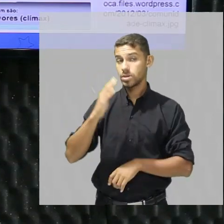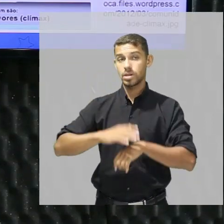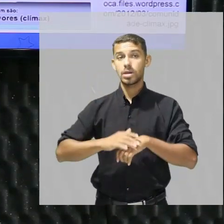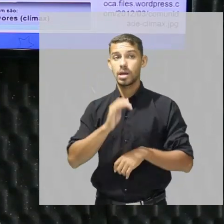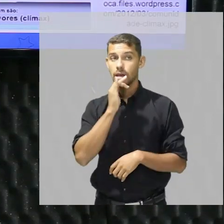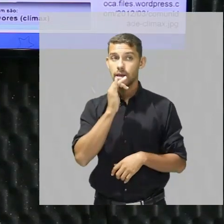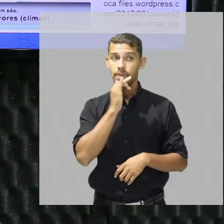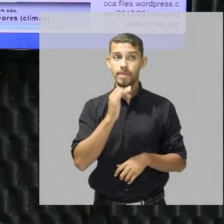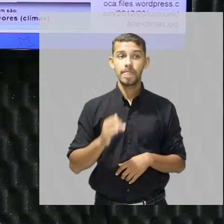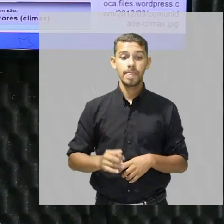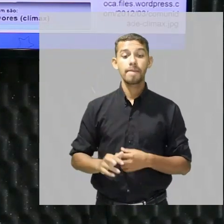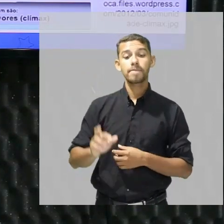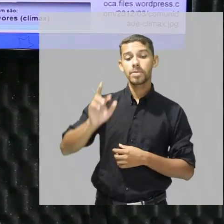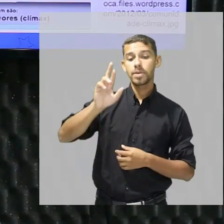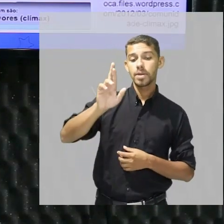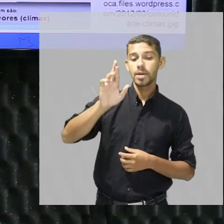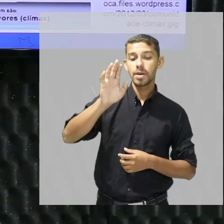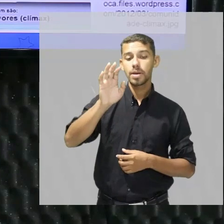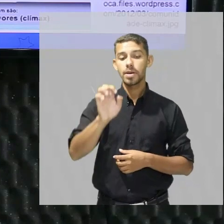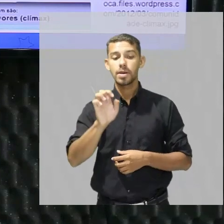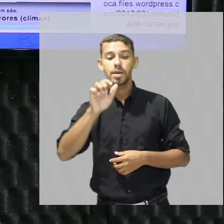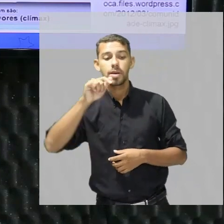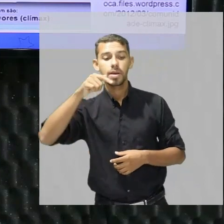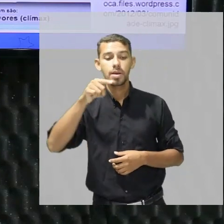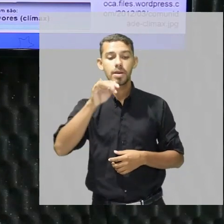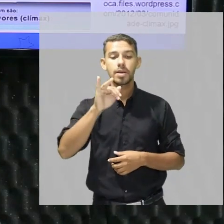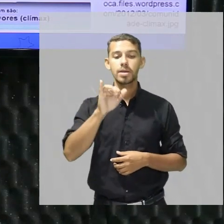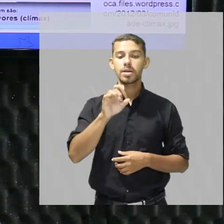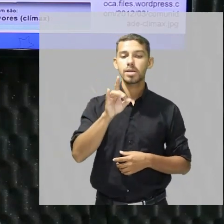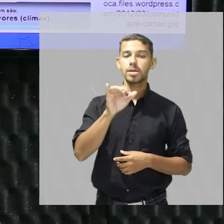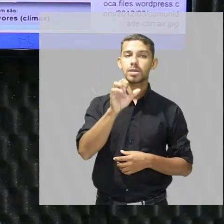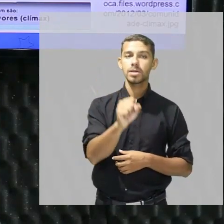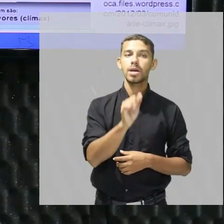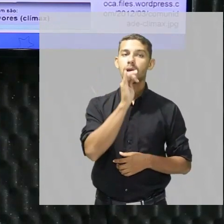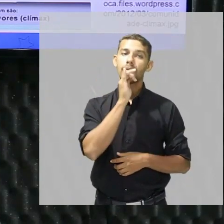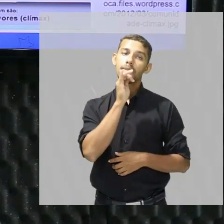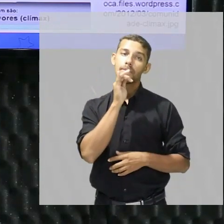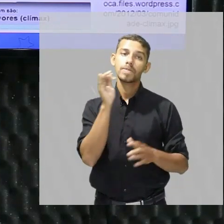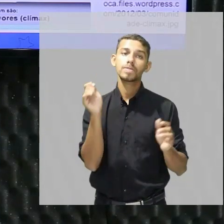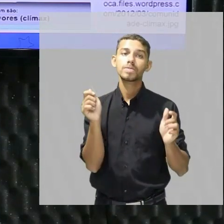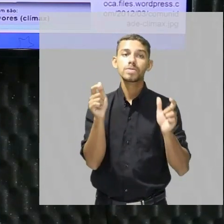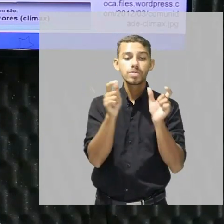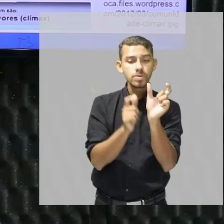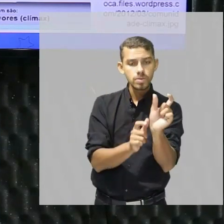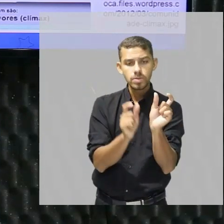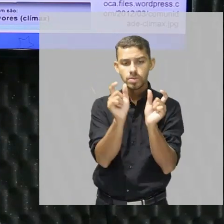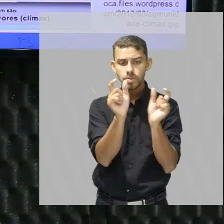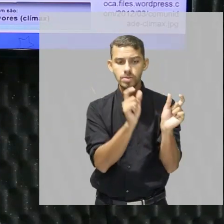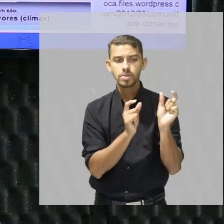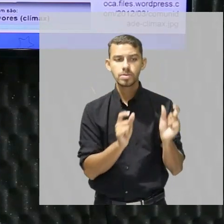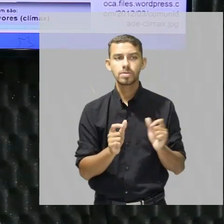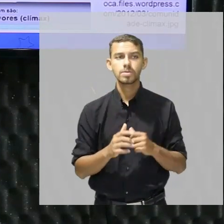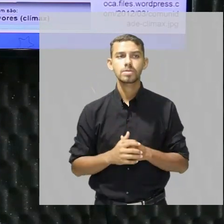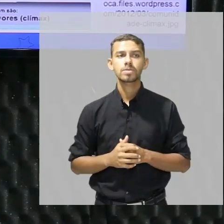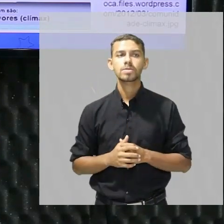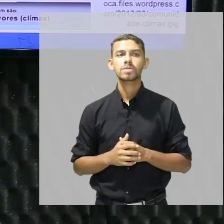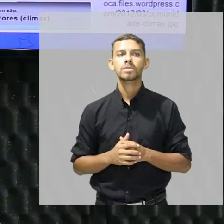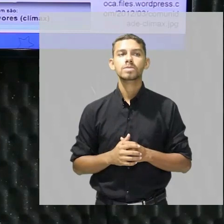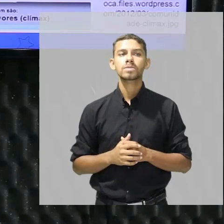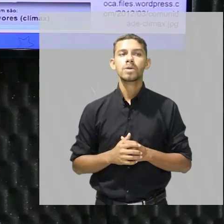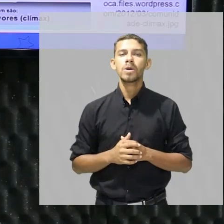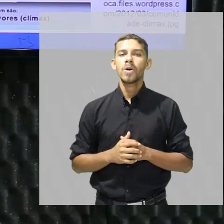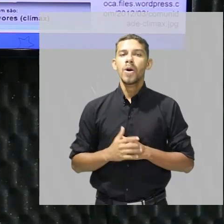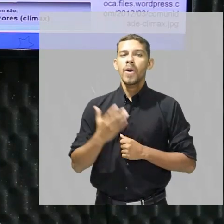por exemplo, resquícios de seres vivos que teriam morrido, termina formando um solo, né? Esse solo